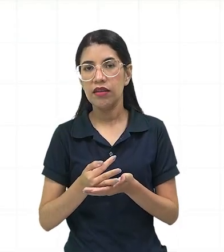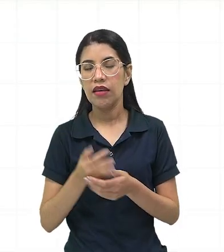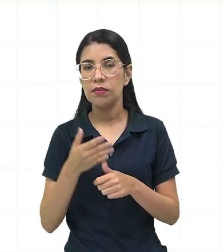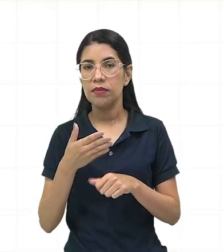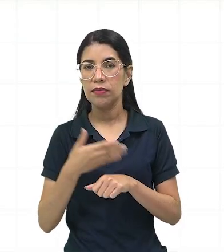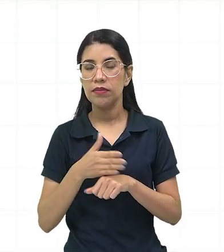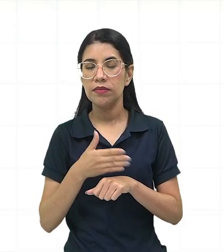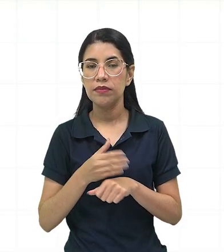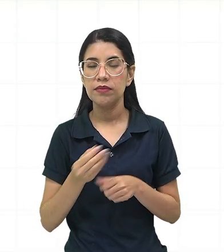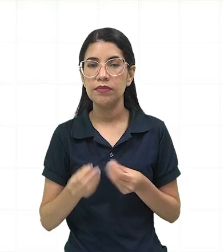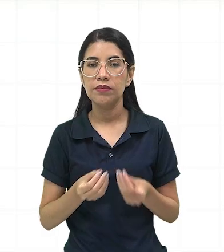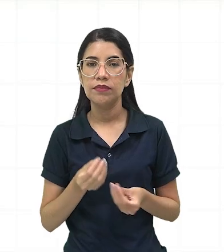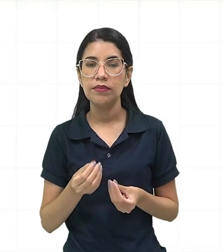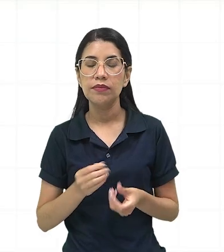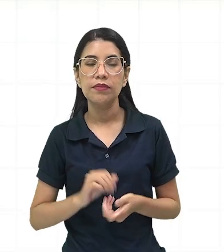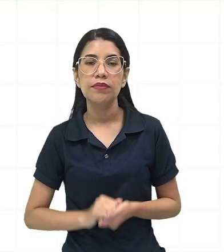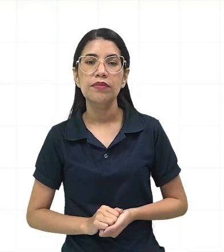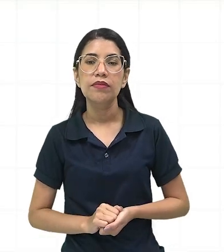Ok?